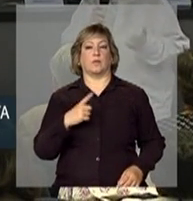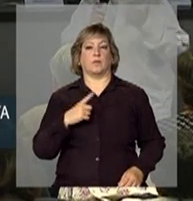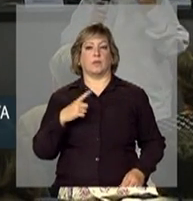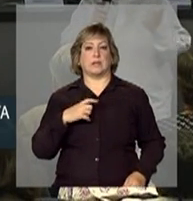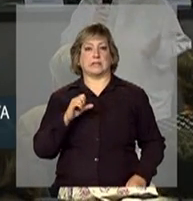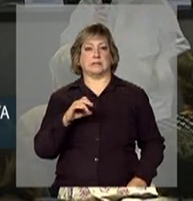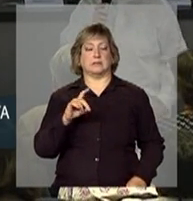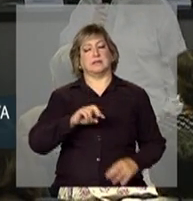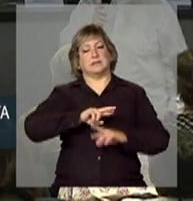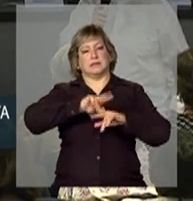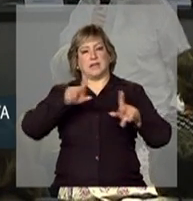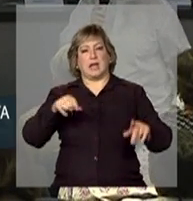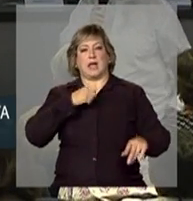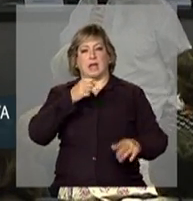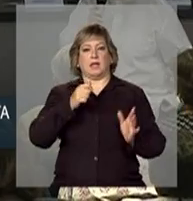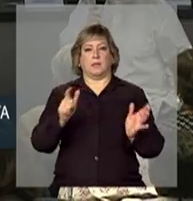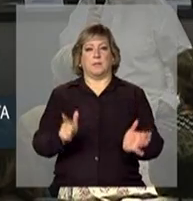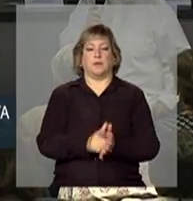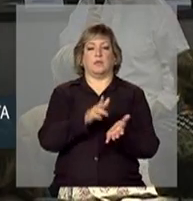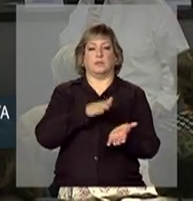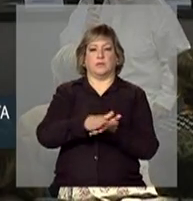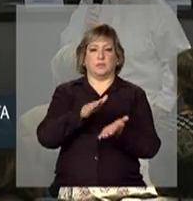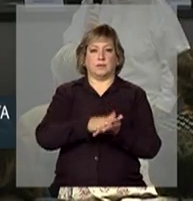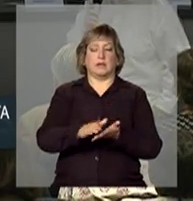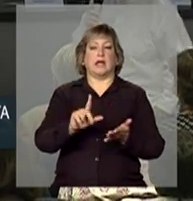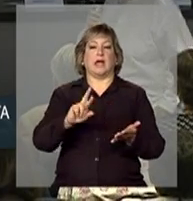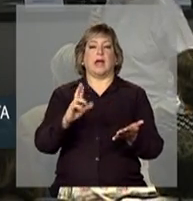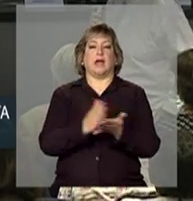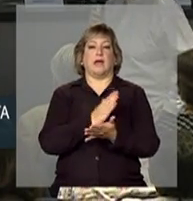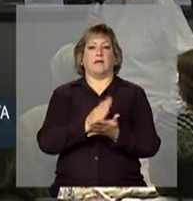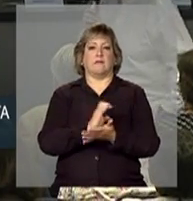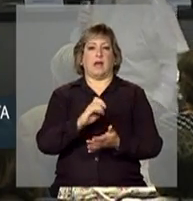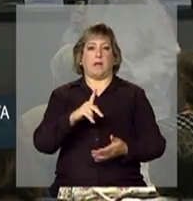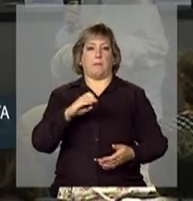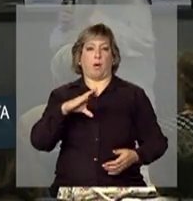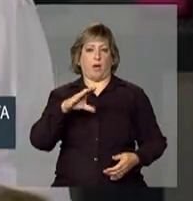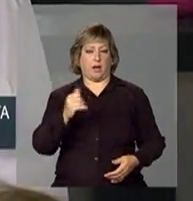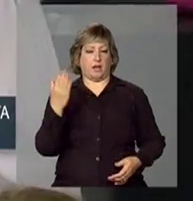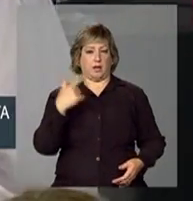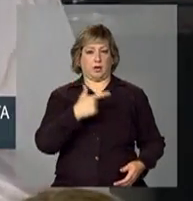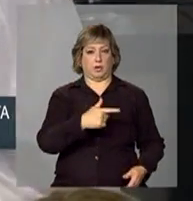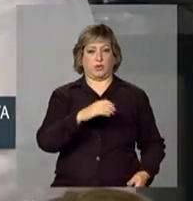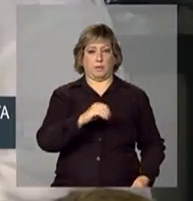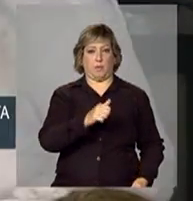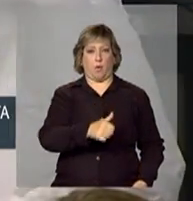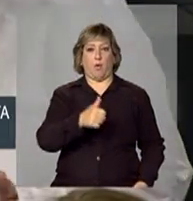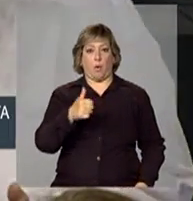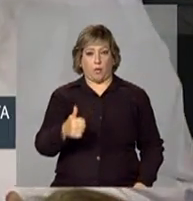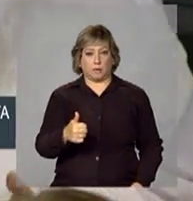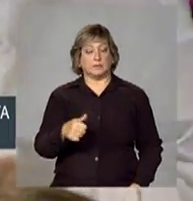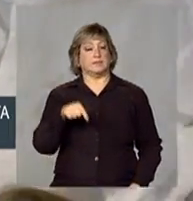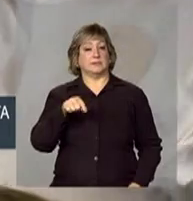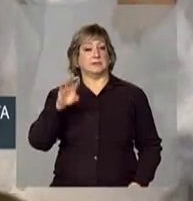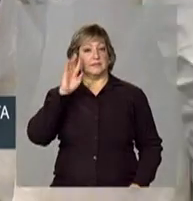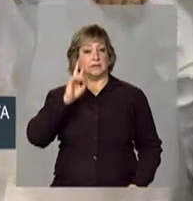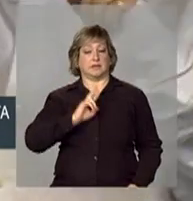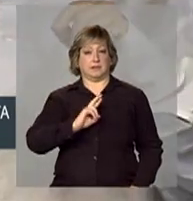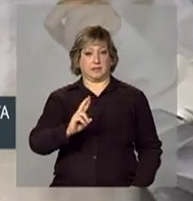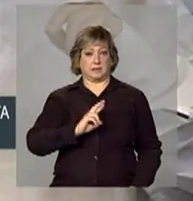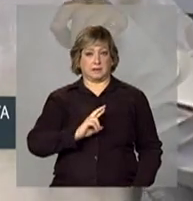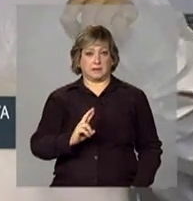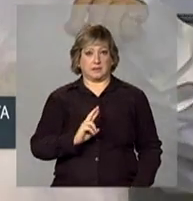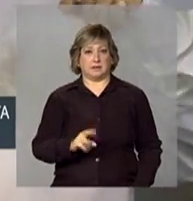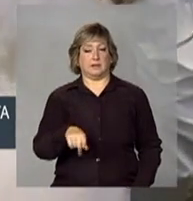de reportagens publicada na revista Época em 2011. O foco, o objetivo dessas reportagens,